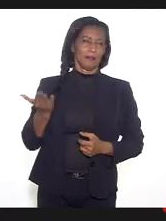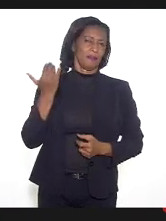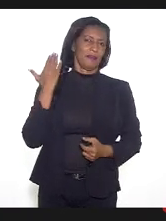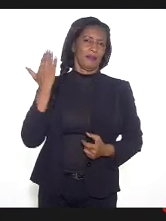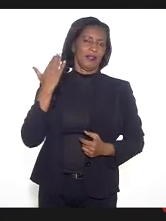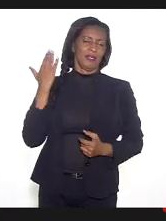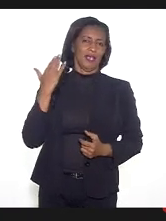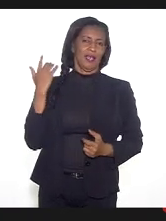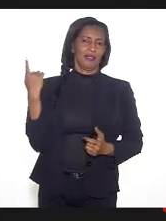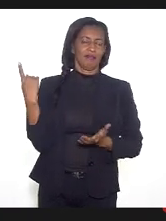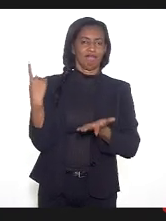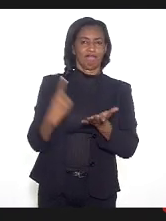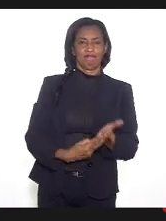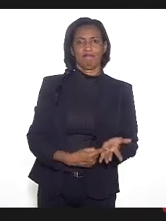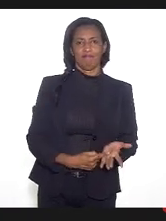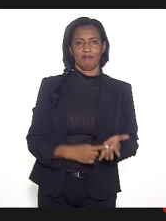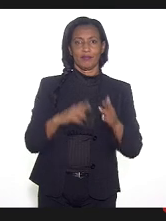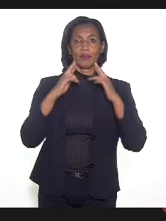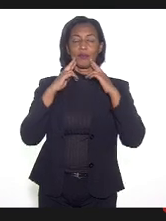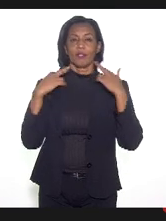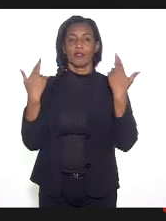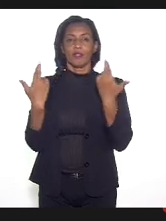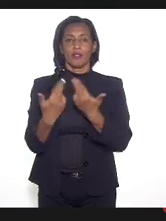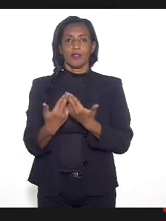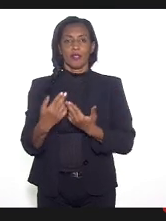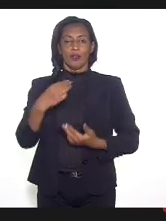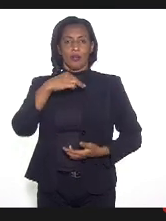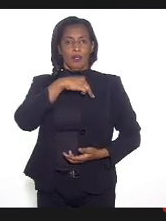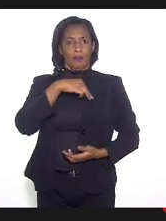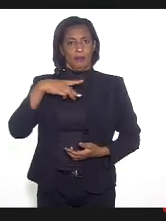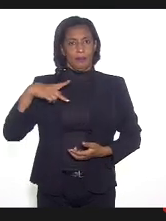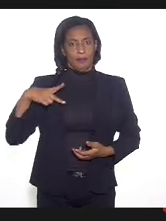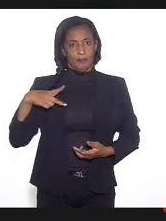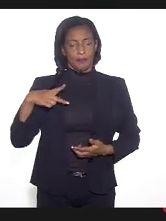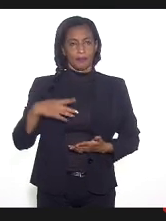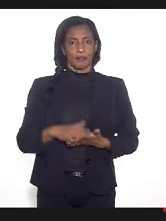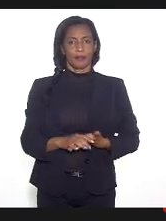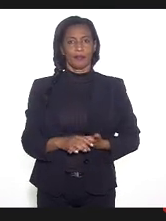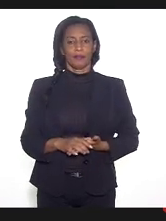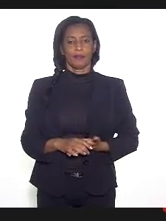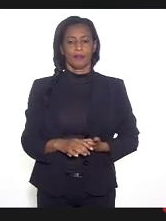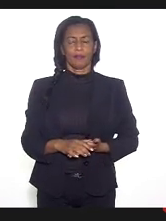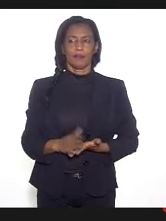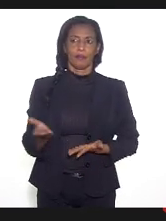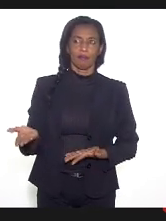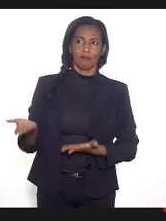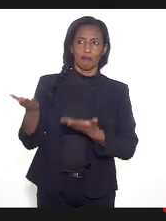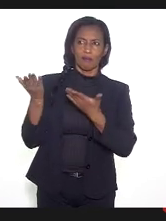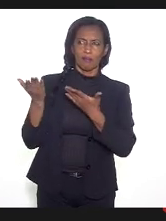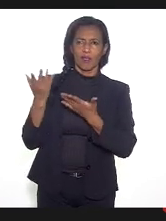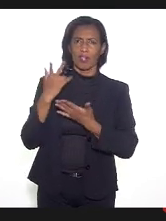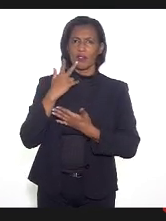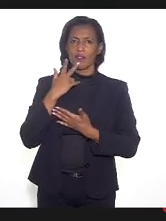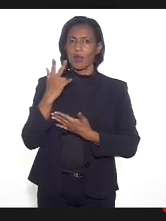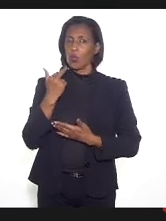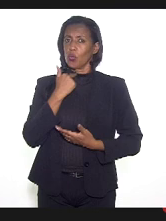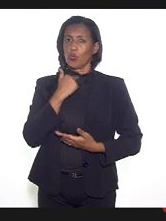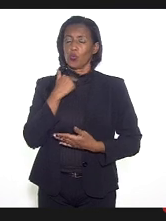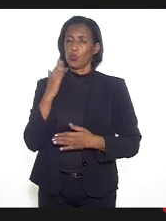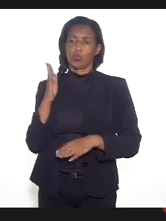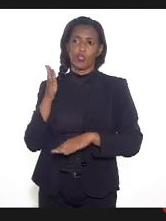estava agendado uma reunião com o Ministério Público, e Vossa Excelência disse que não pôde ir,